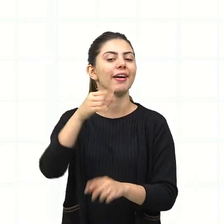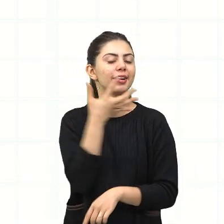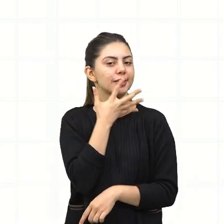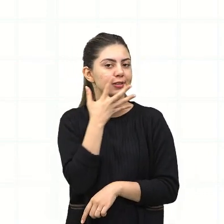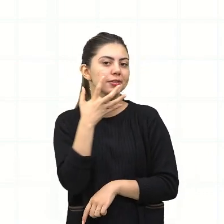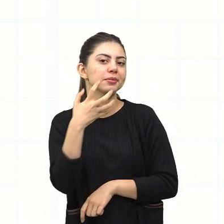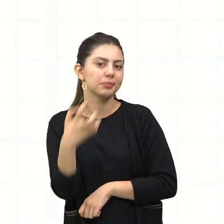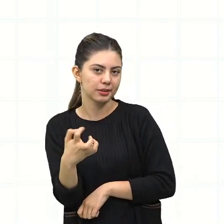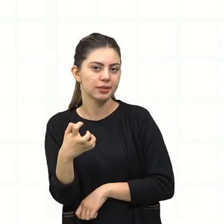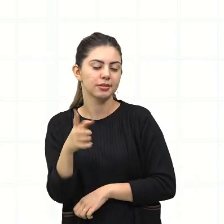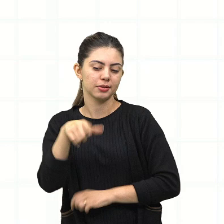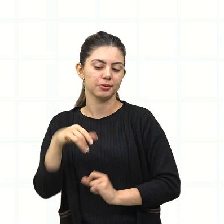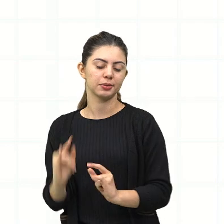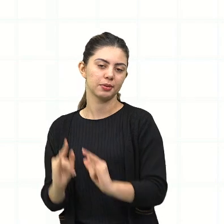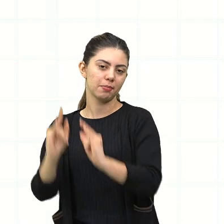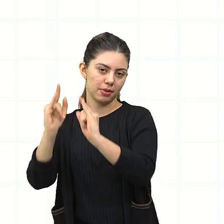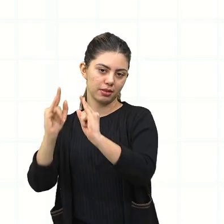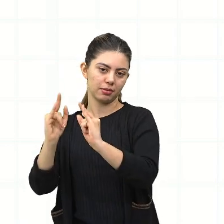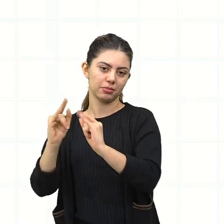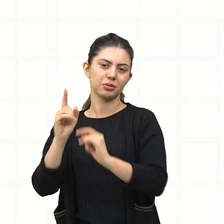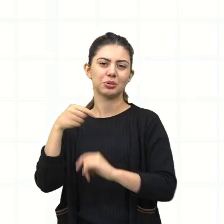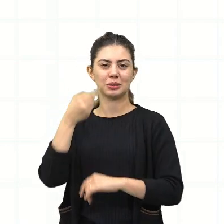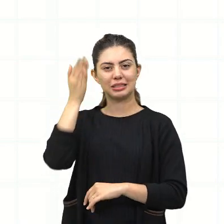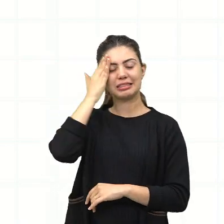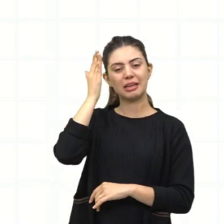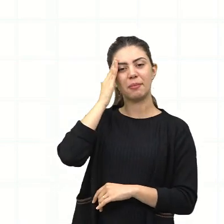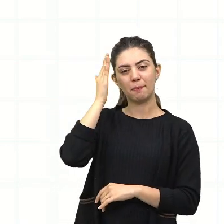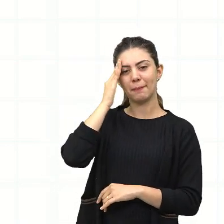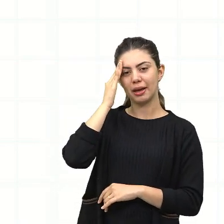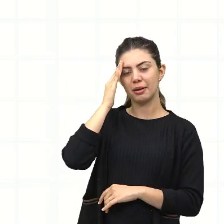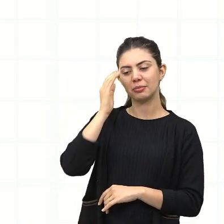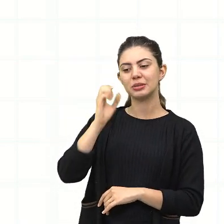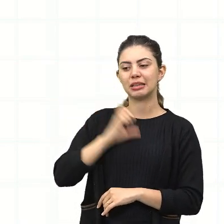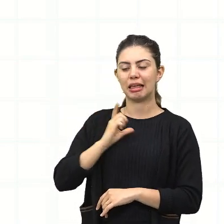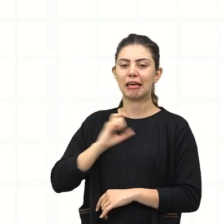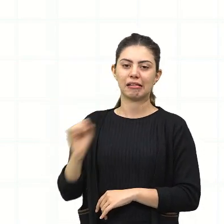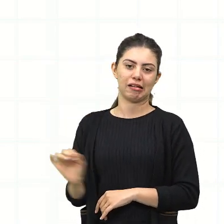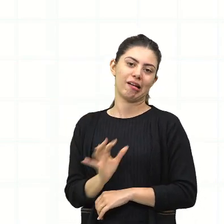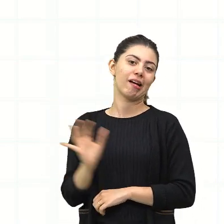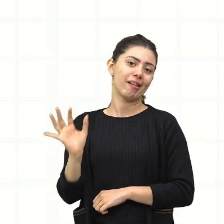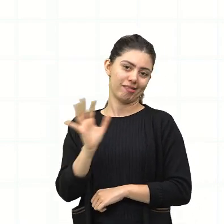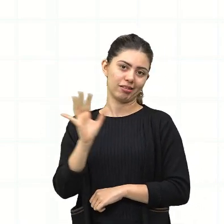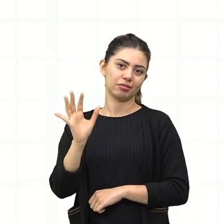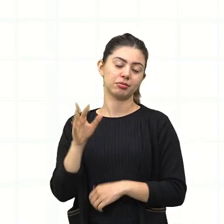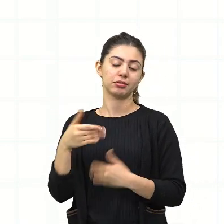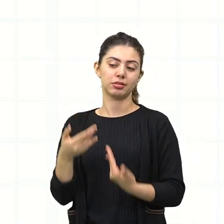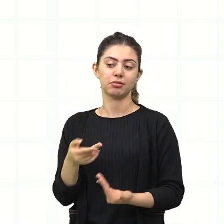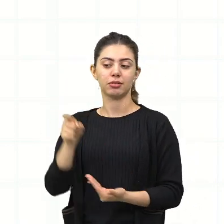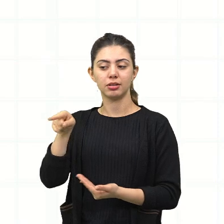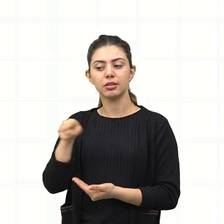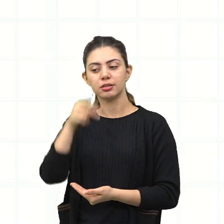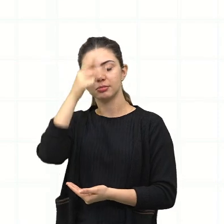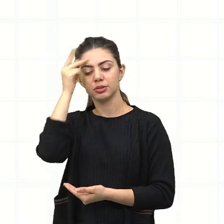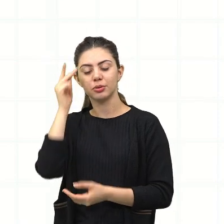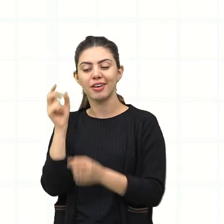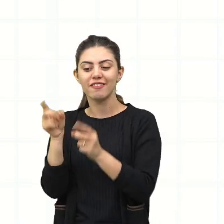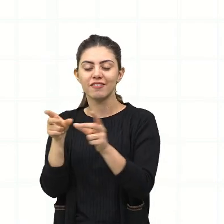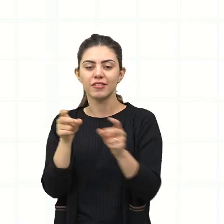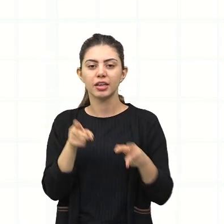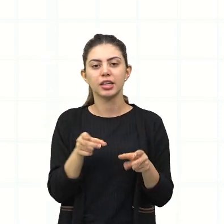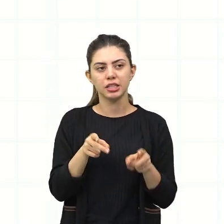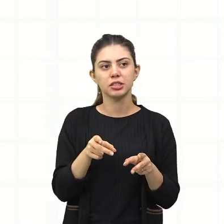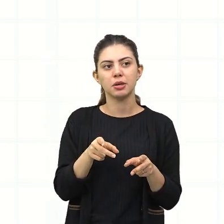ao apartamento. Apartamentos não são baratos, apartamentos geralmente têm um valor maior e quem vende quer passar uma